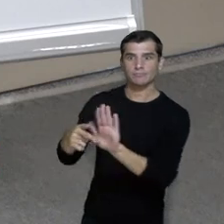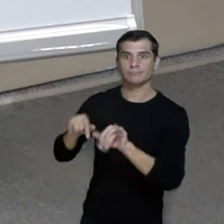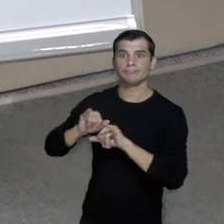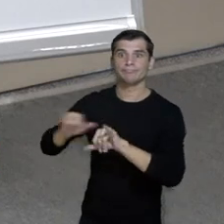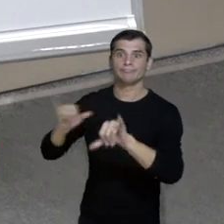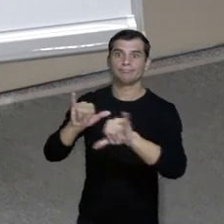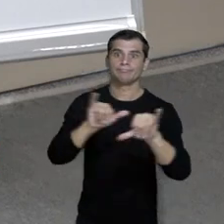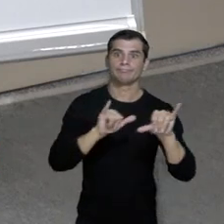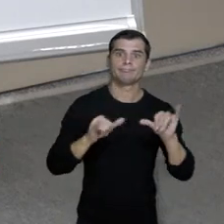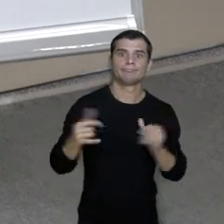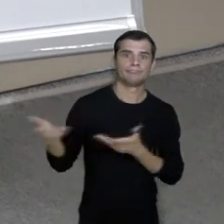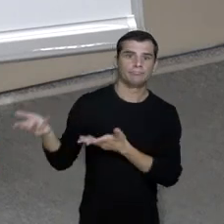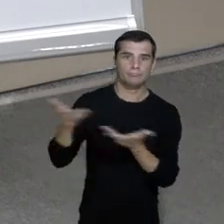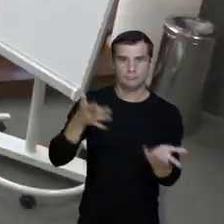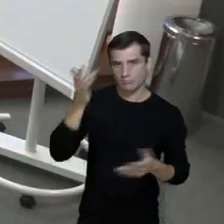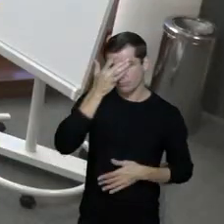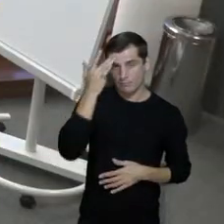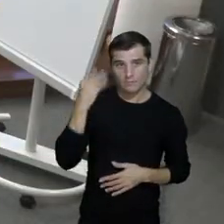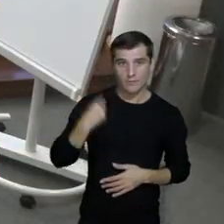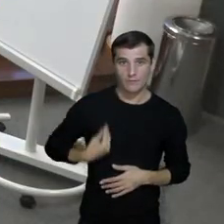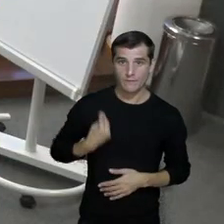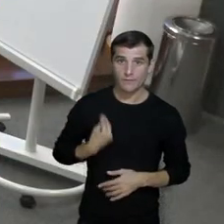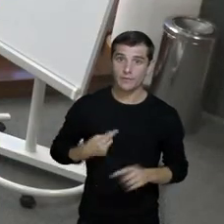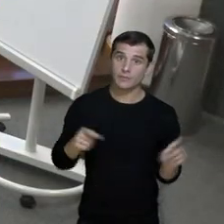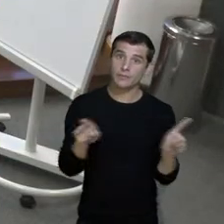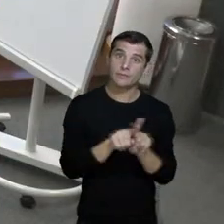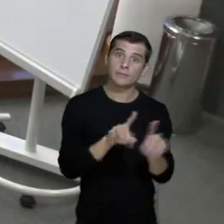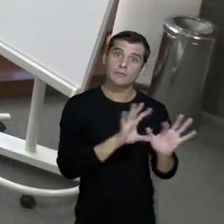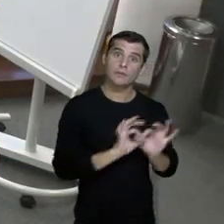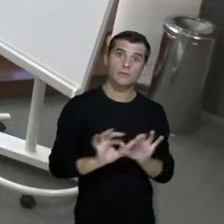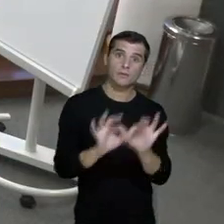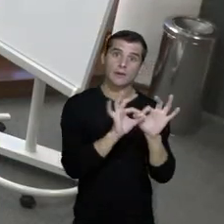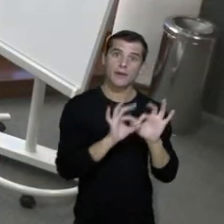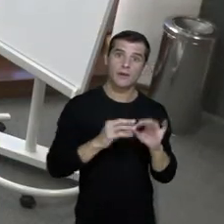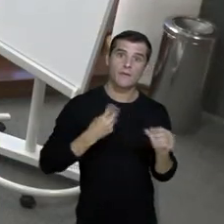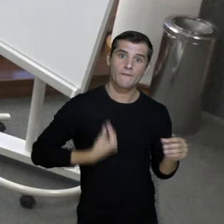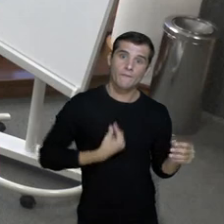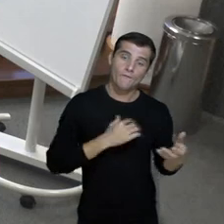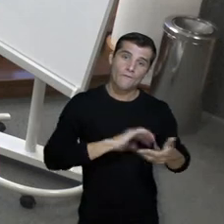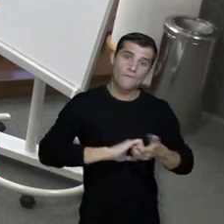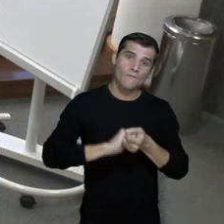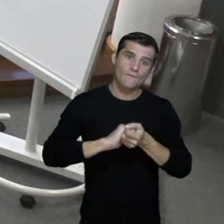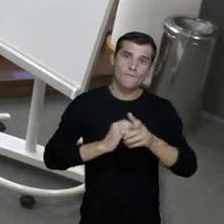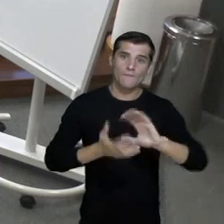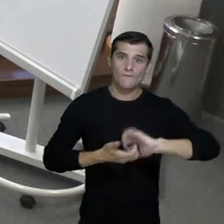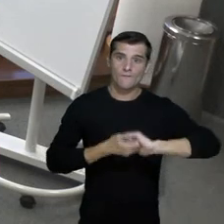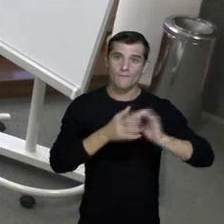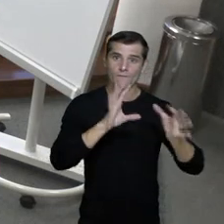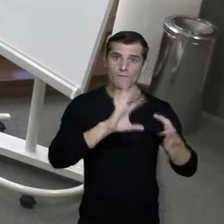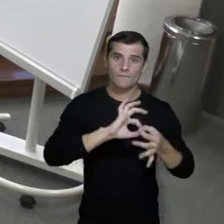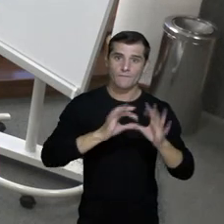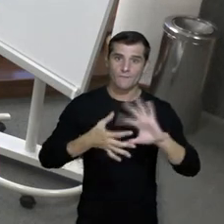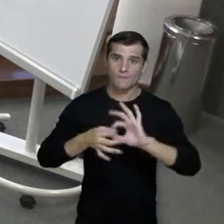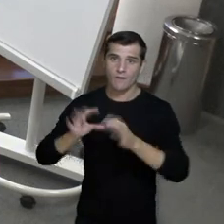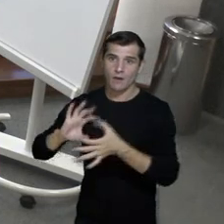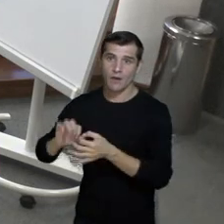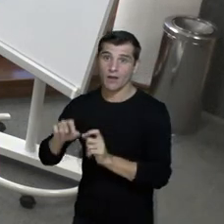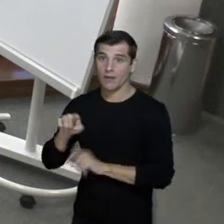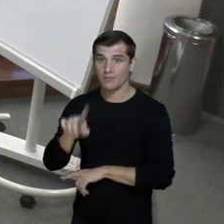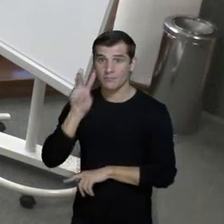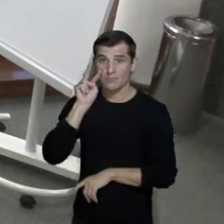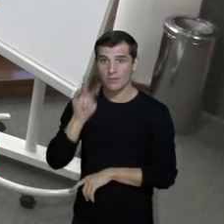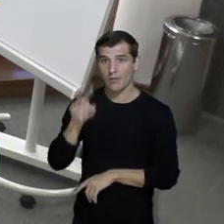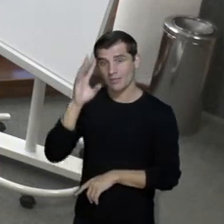né aonde a gente tem essa união dessas mãos e aqui pode ter várias interpretações esse slide mas aqui está